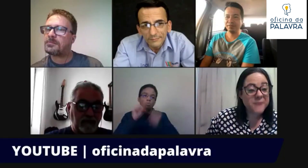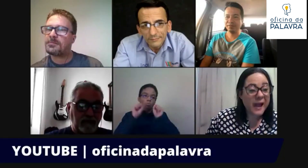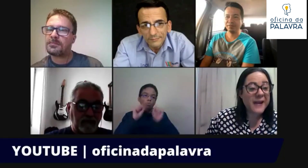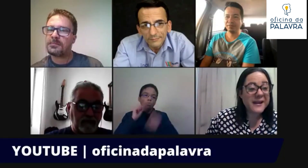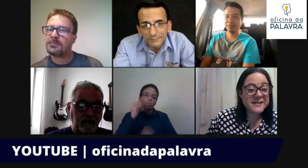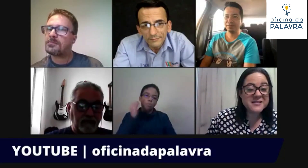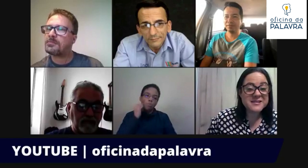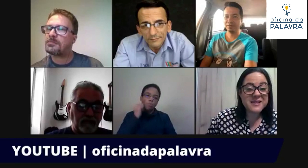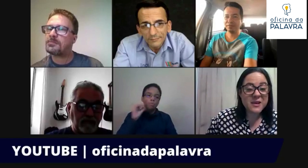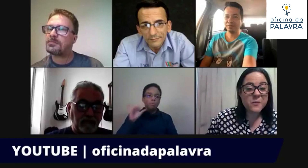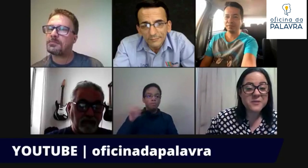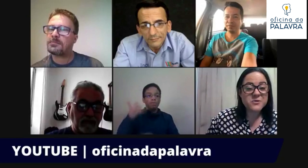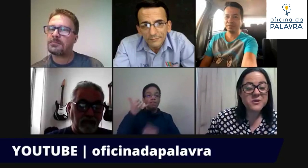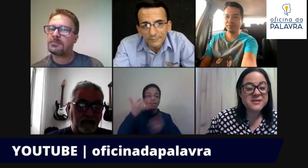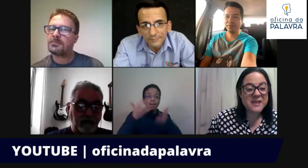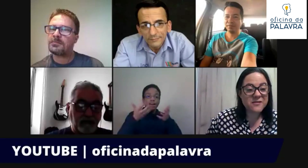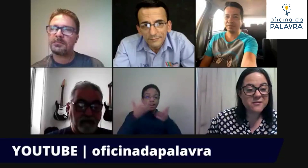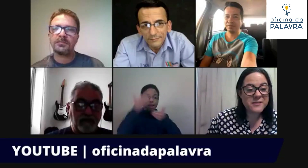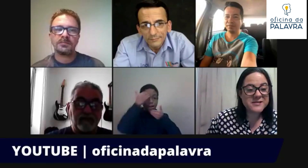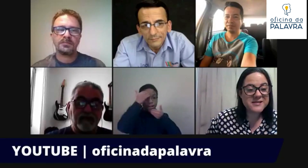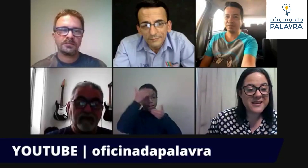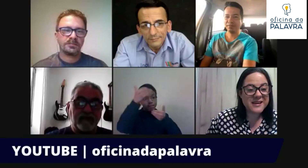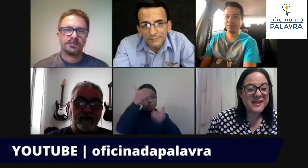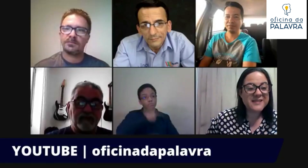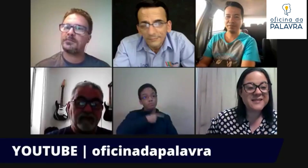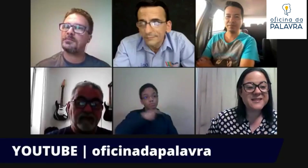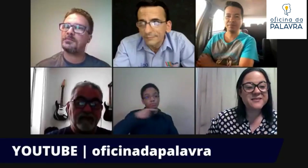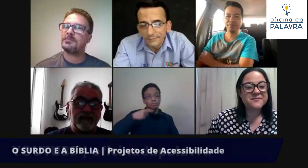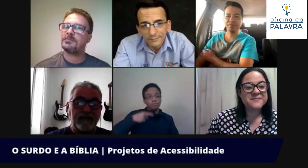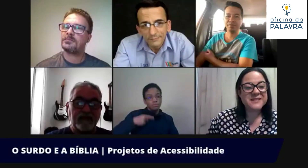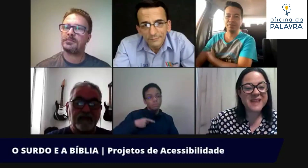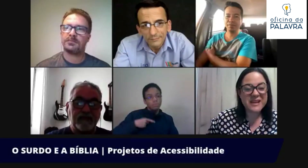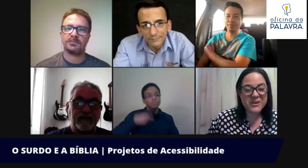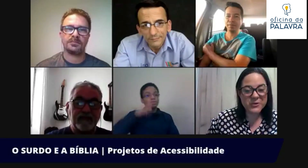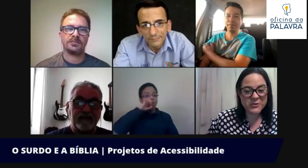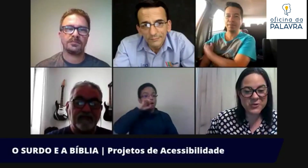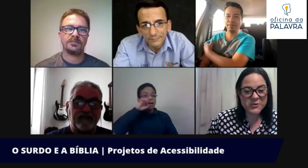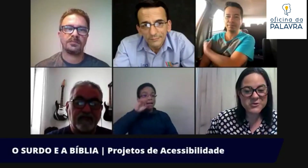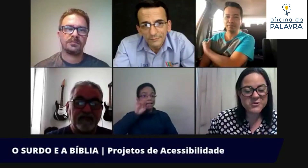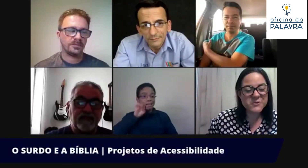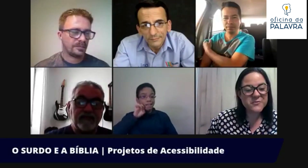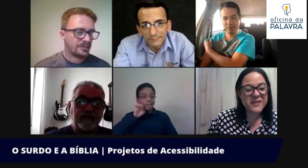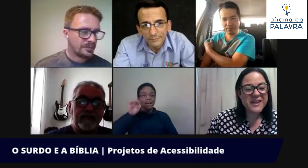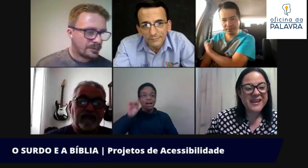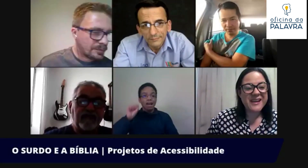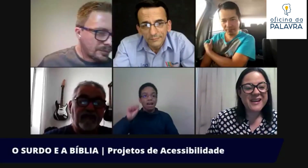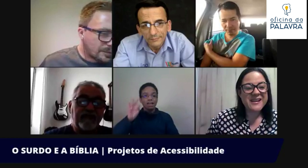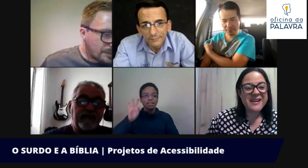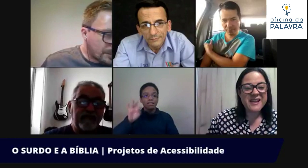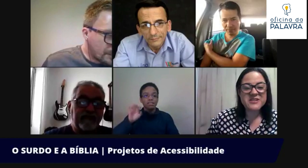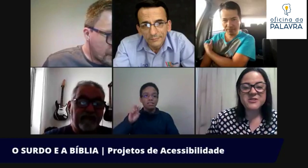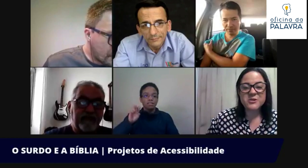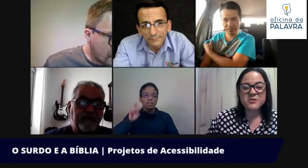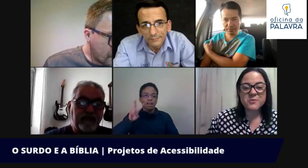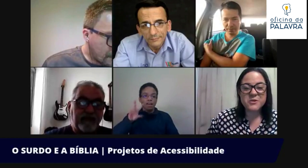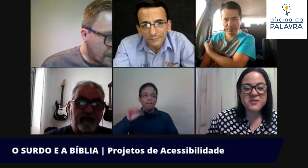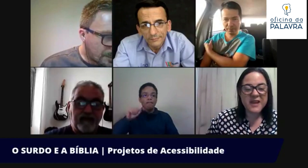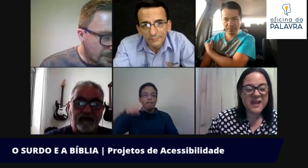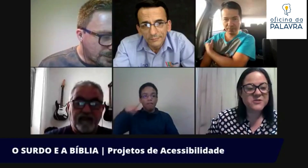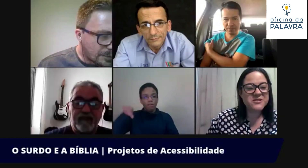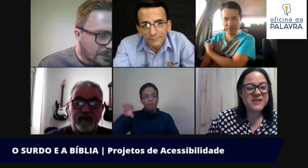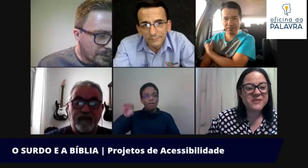Gostaria de agradecer ao pastor Estevão Bezerra, que está aqui conosco. Ele é gestor